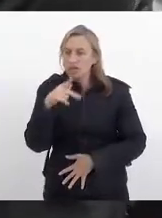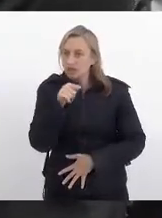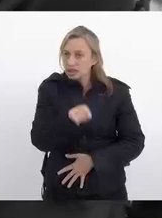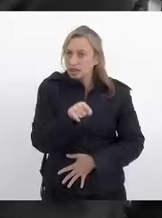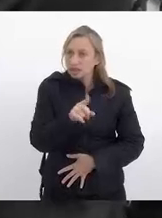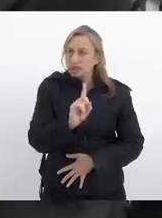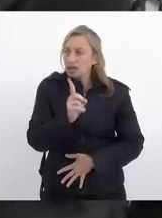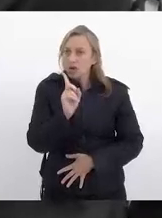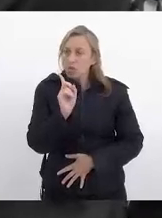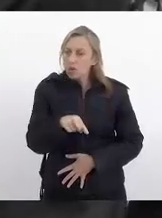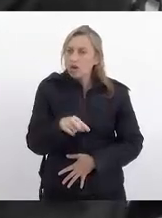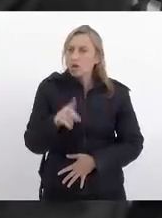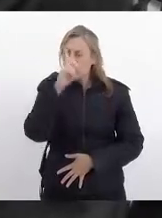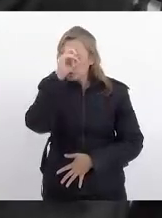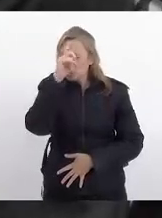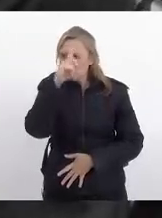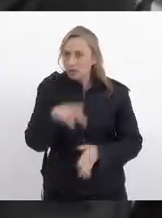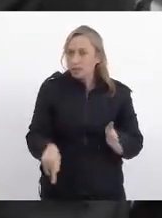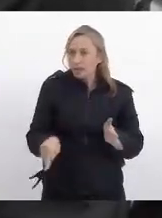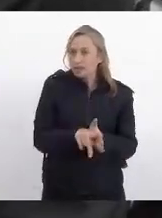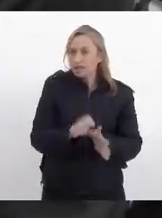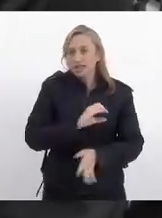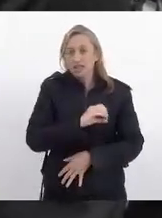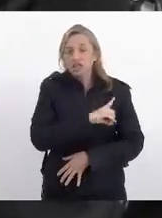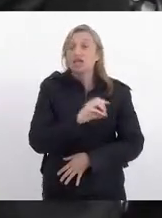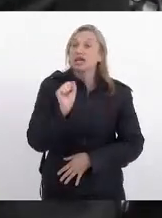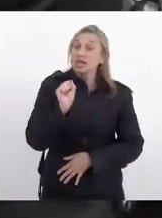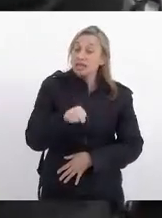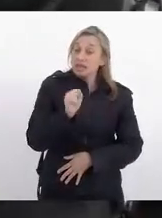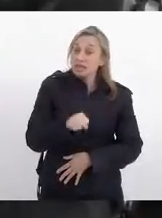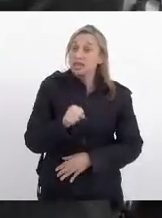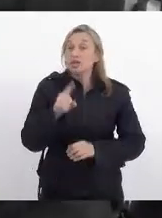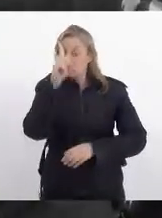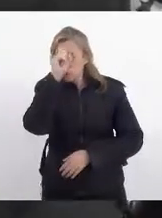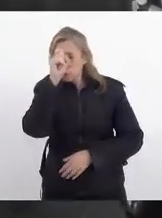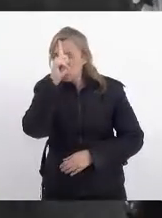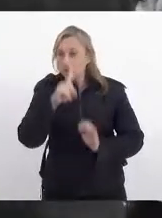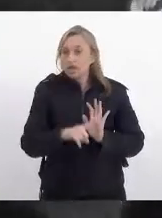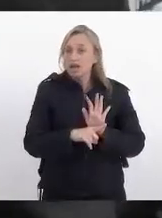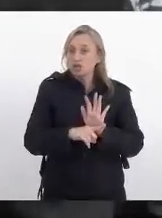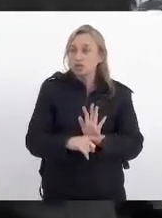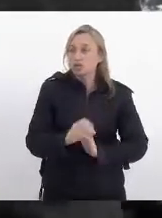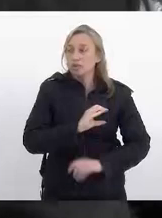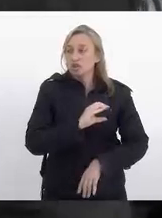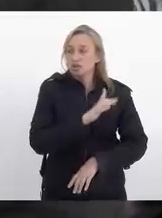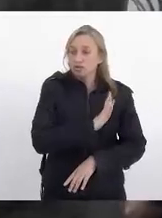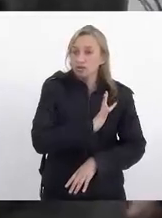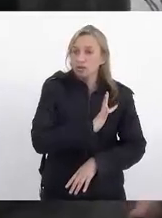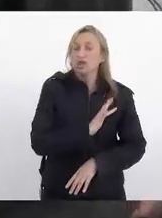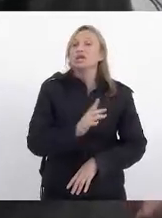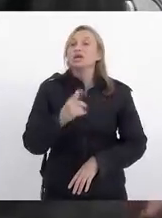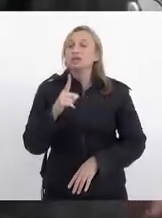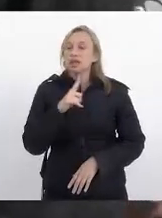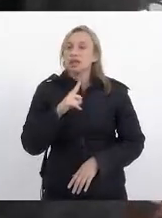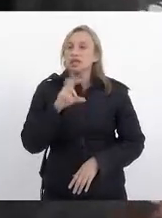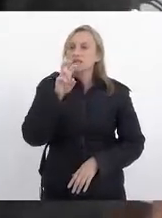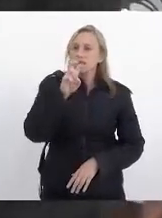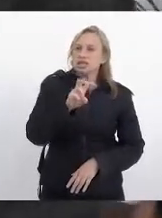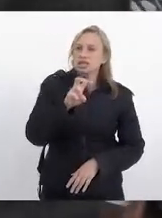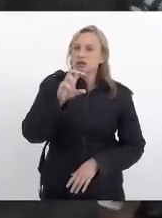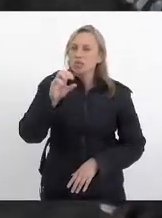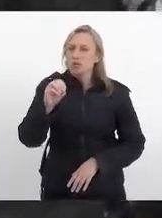ele não é um hospital de Caxias eremo hospital que atende a baixada fluminense que tem cerca de